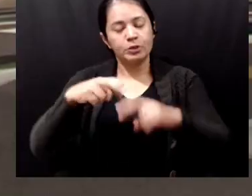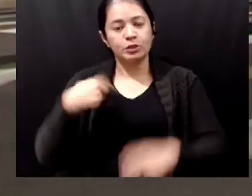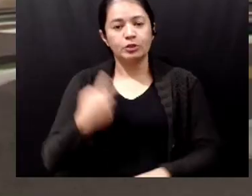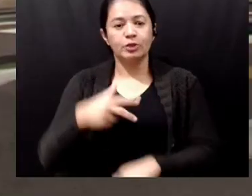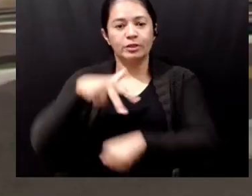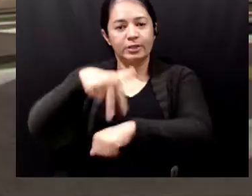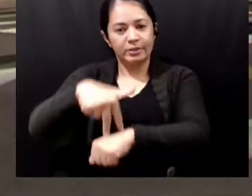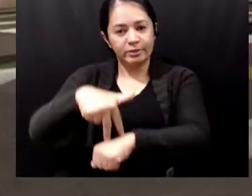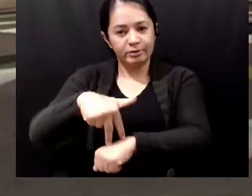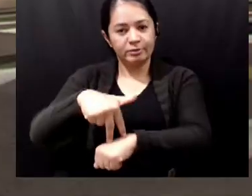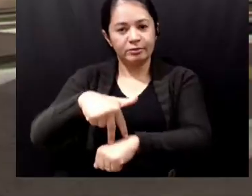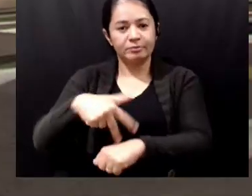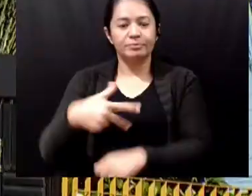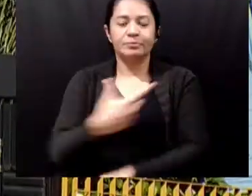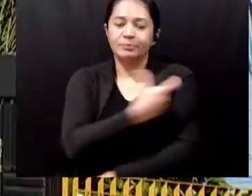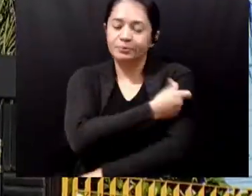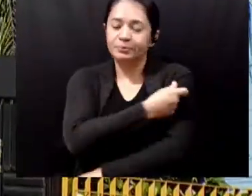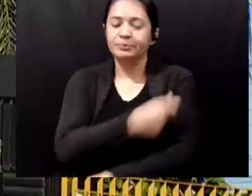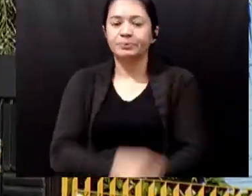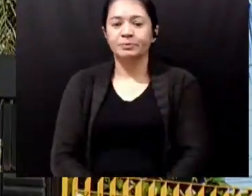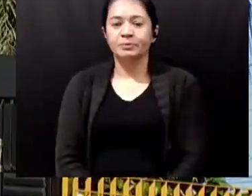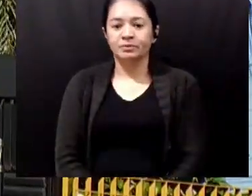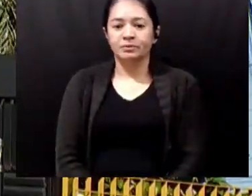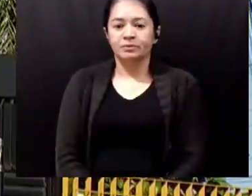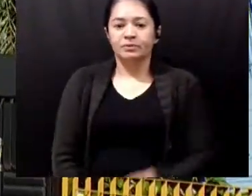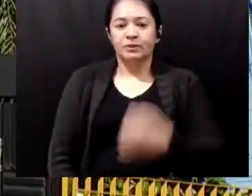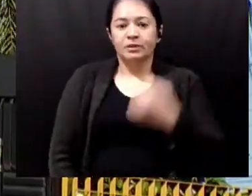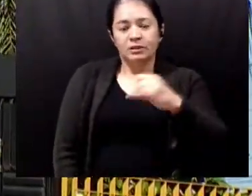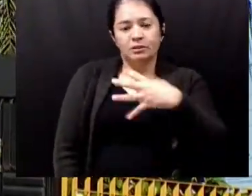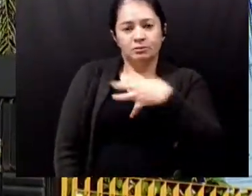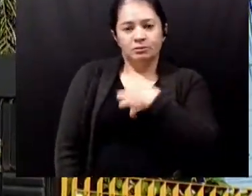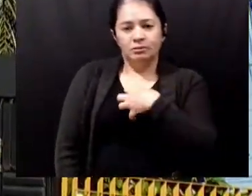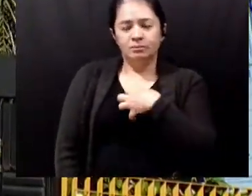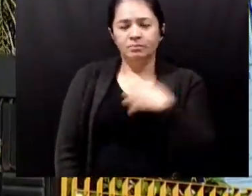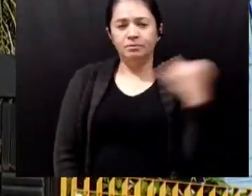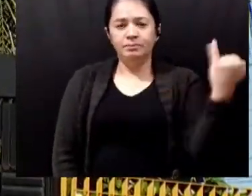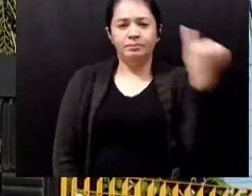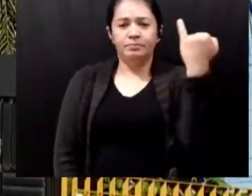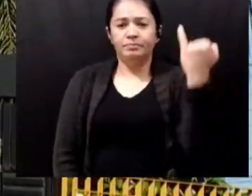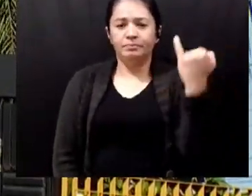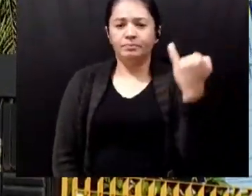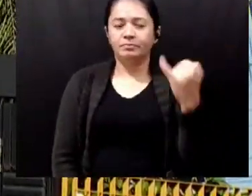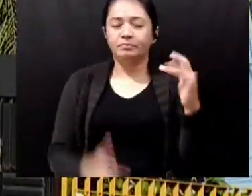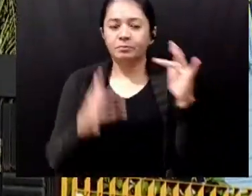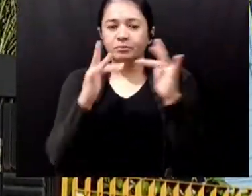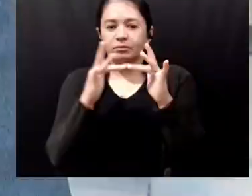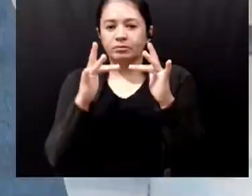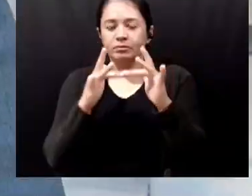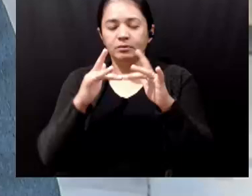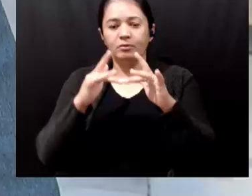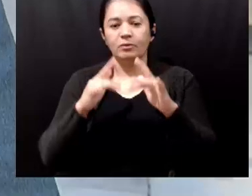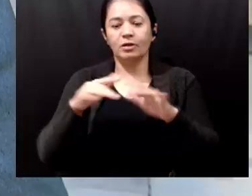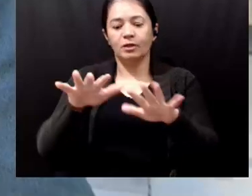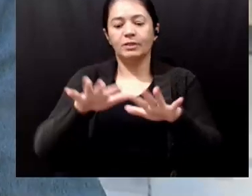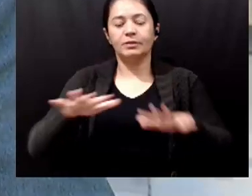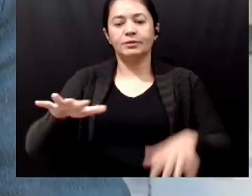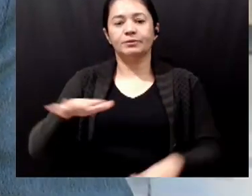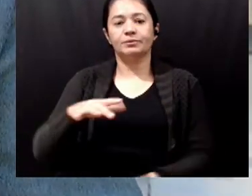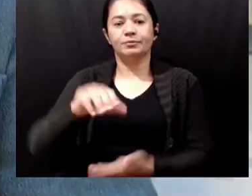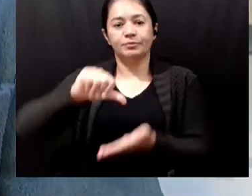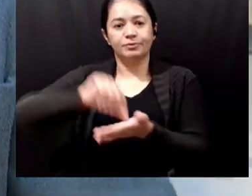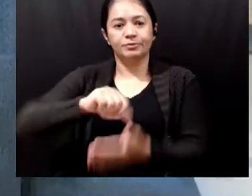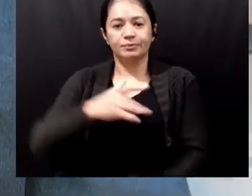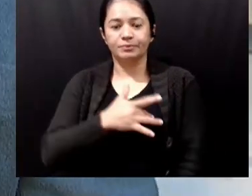vacinando. Em caso de sintomas, é fundamental entrar em contato com os serviços de saúde. O sarampo é